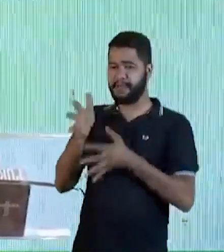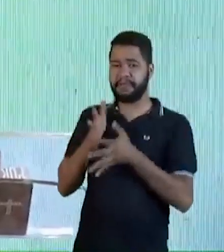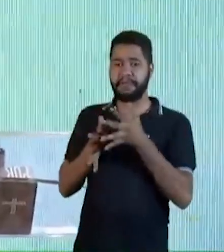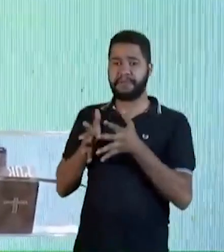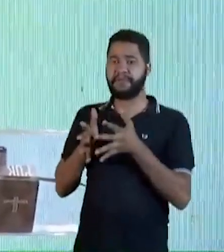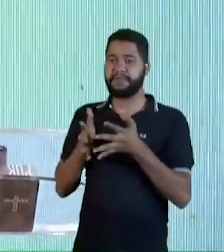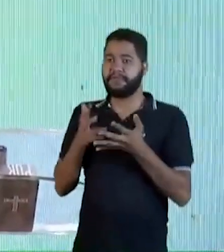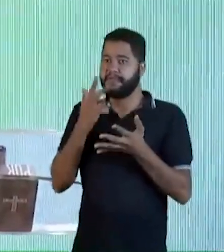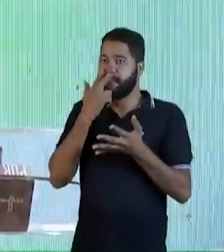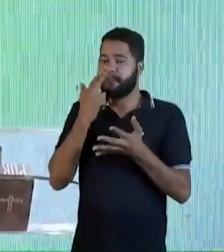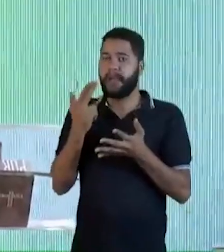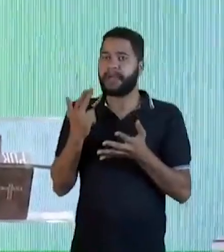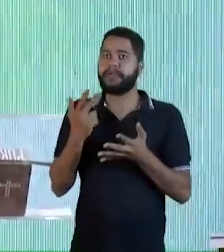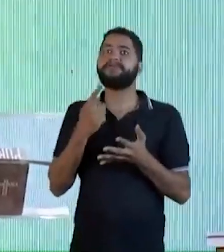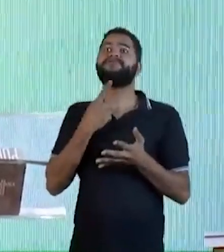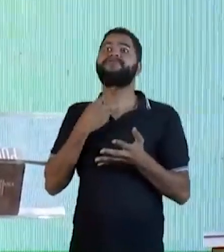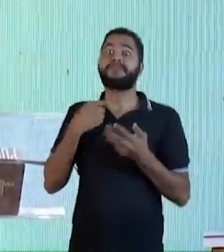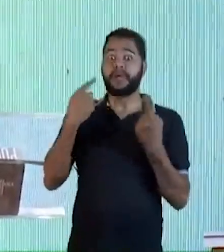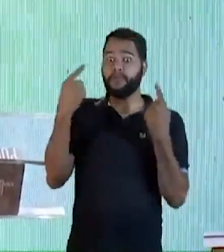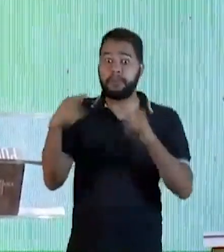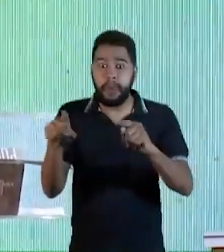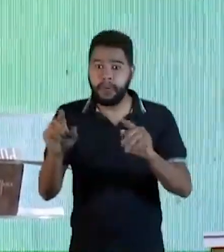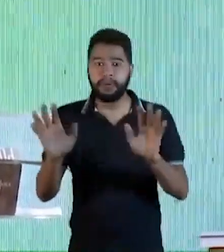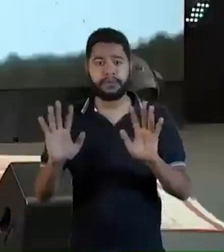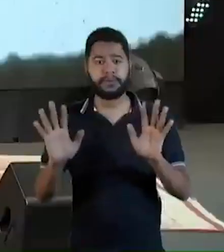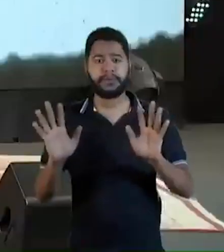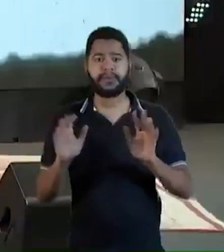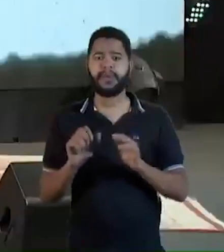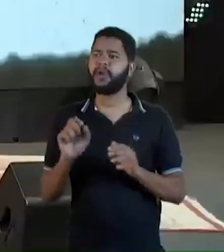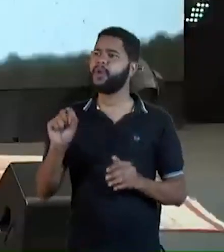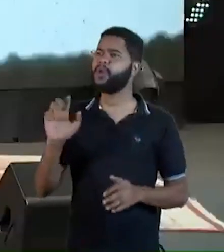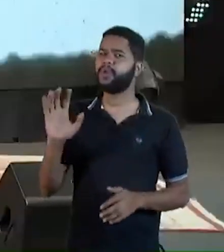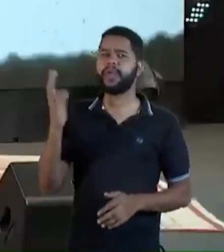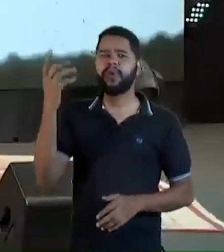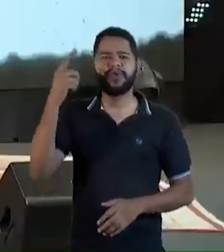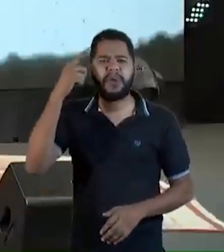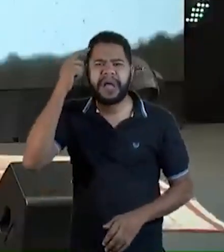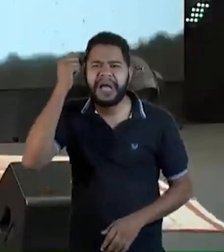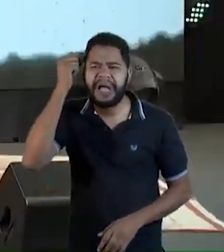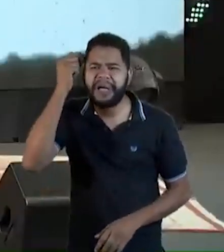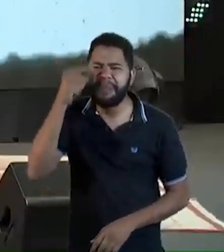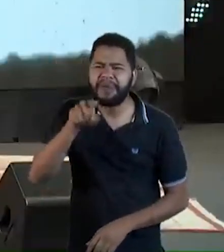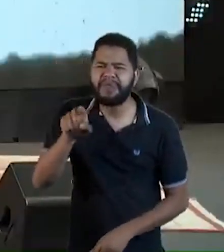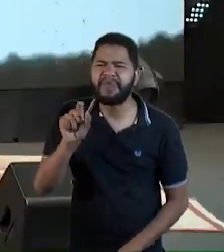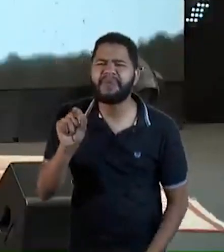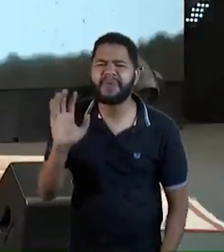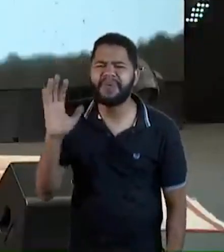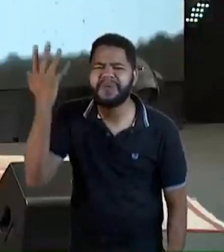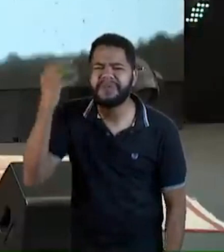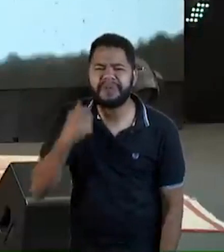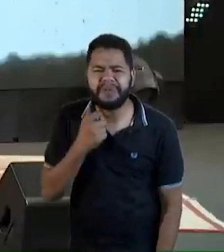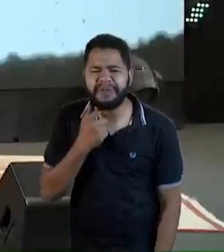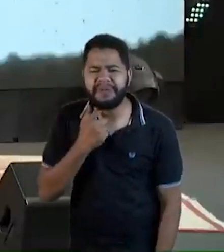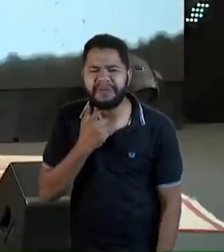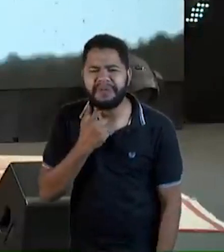sem sempre a intenção de machucar o que que aconteceu com seu cabelo menina